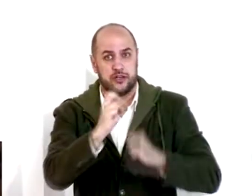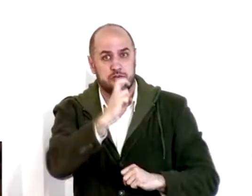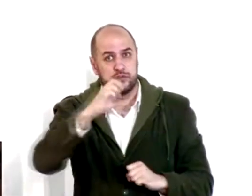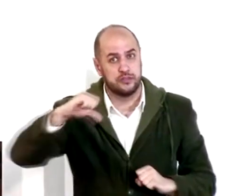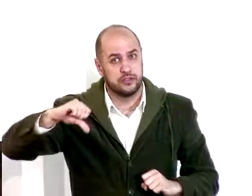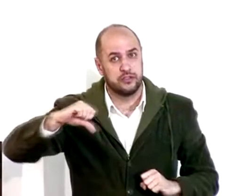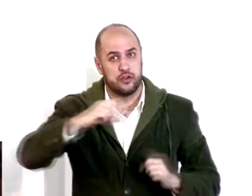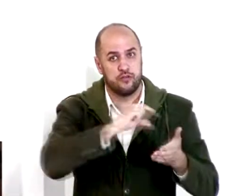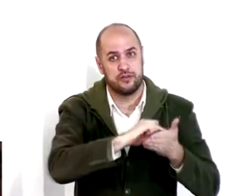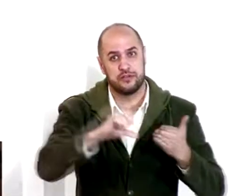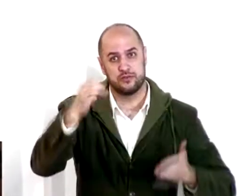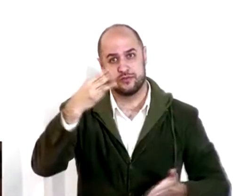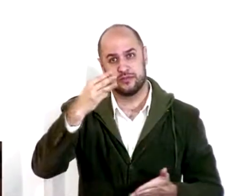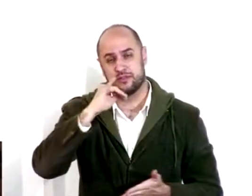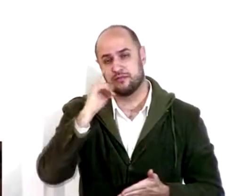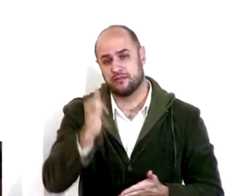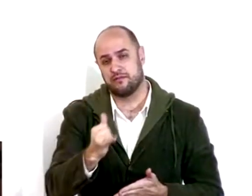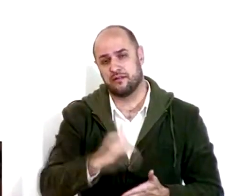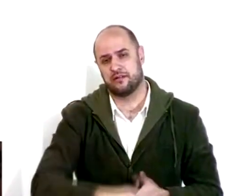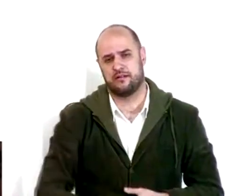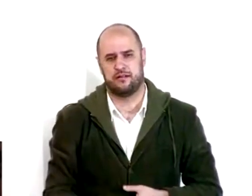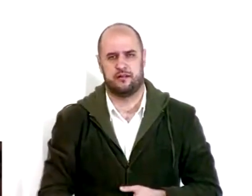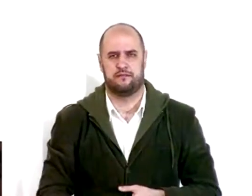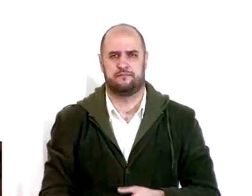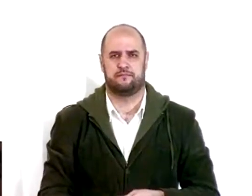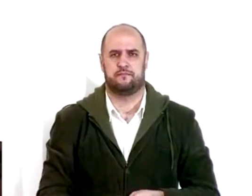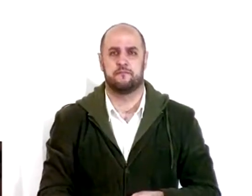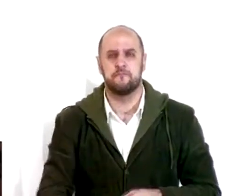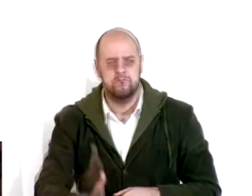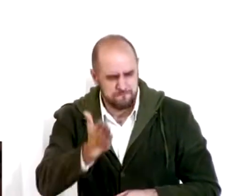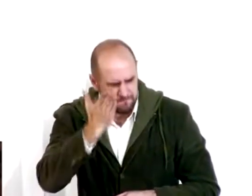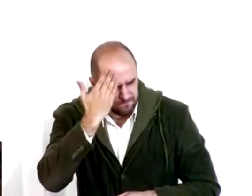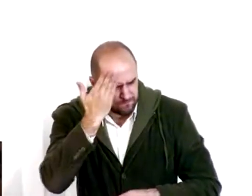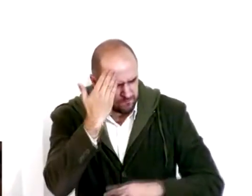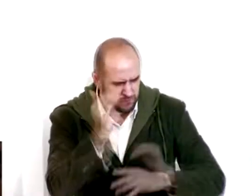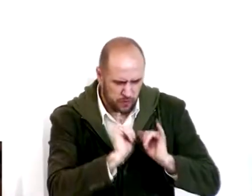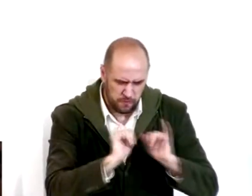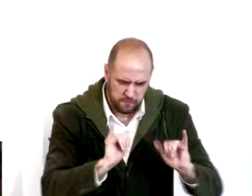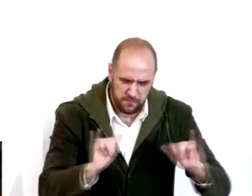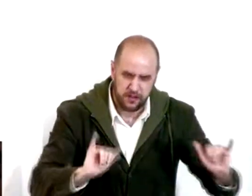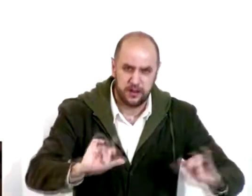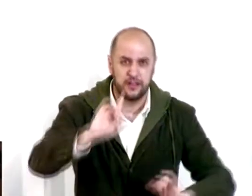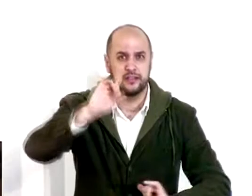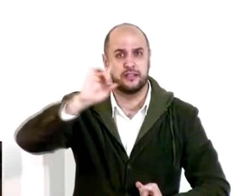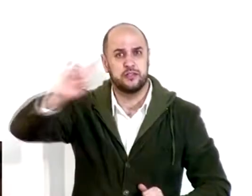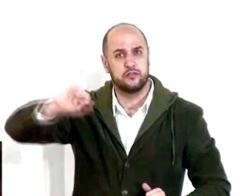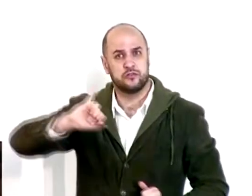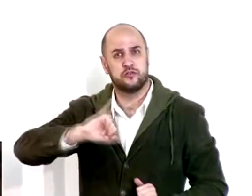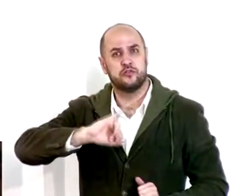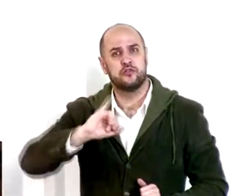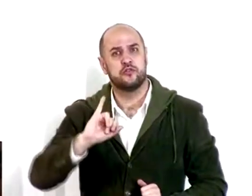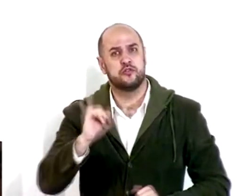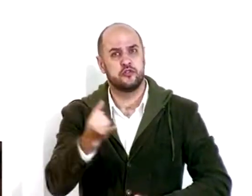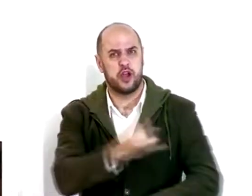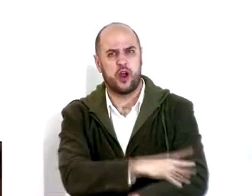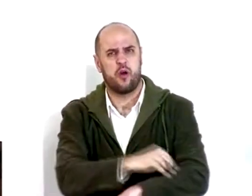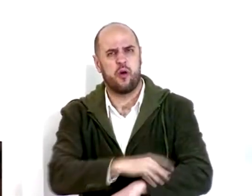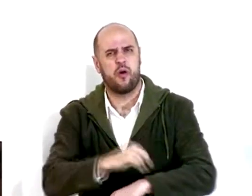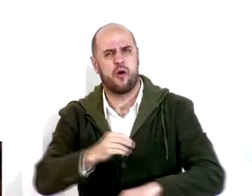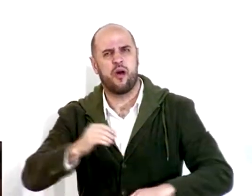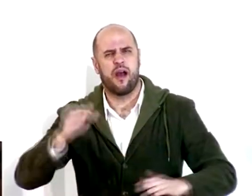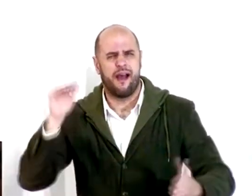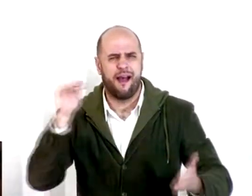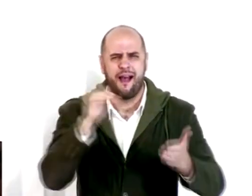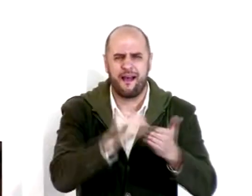verso 13 nos diz: e se saiba que reina Deus em Jacó até os confins da terra.